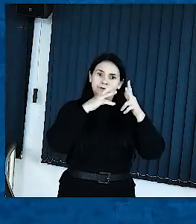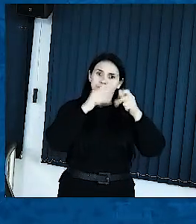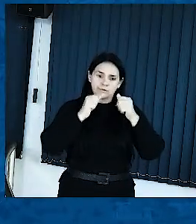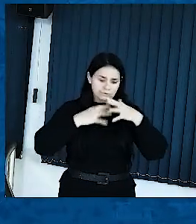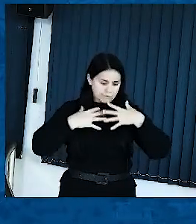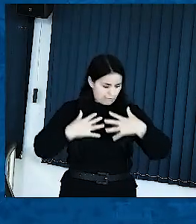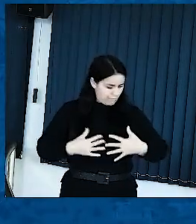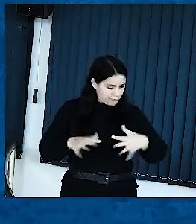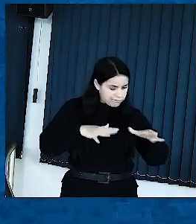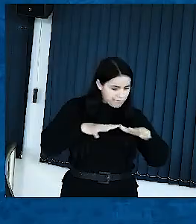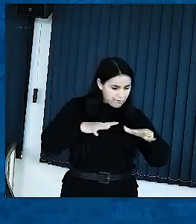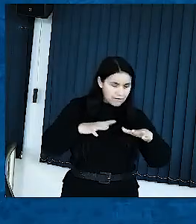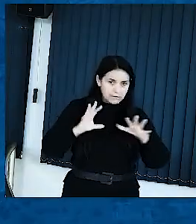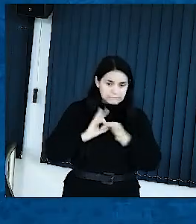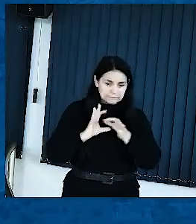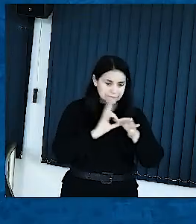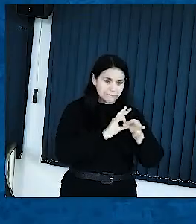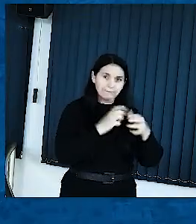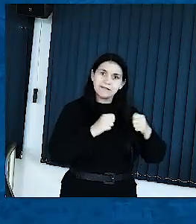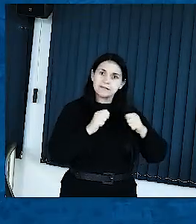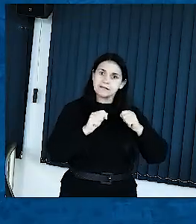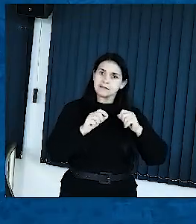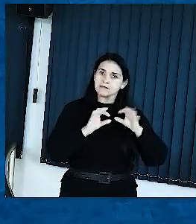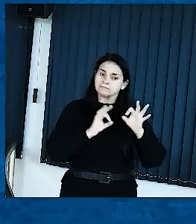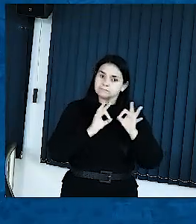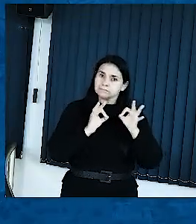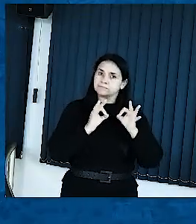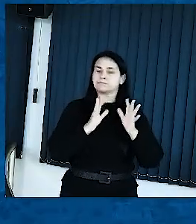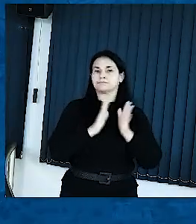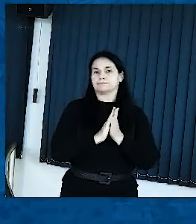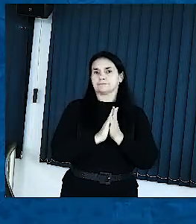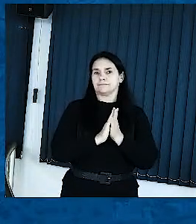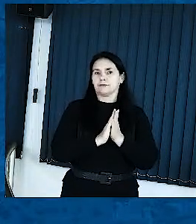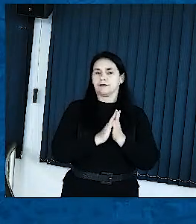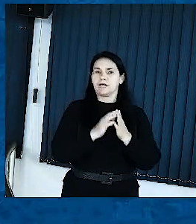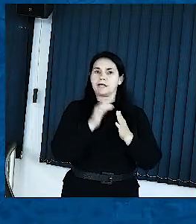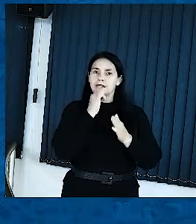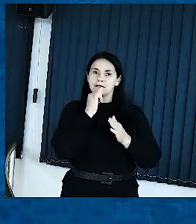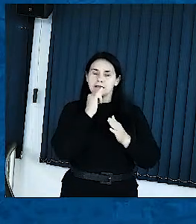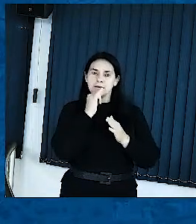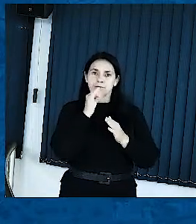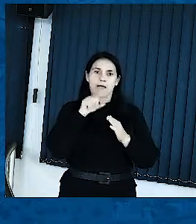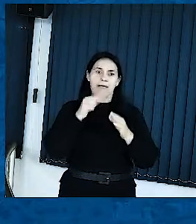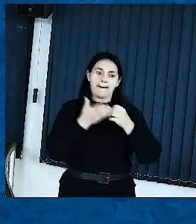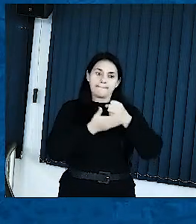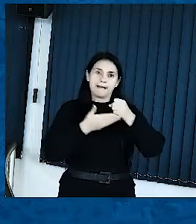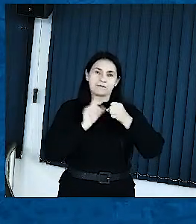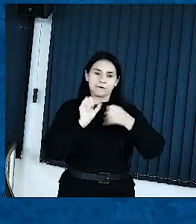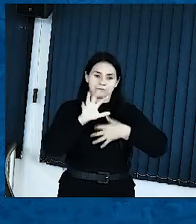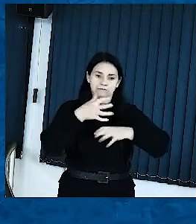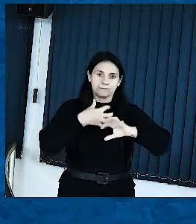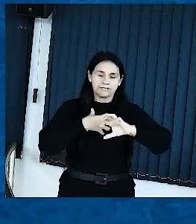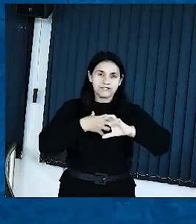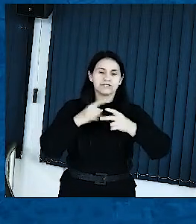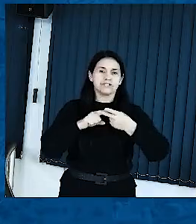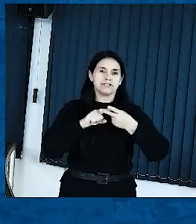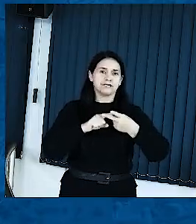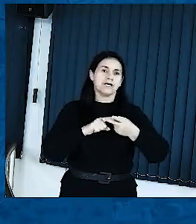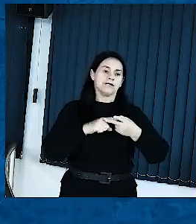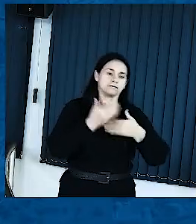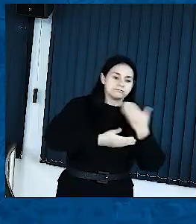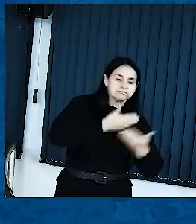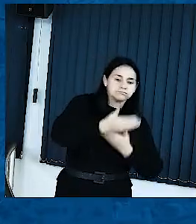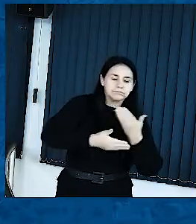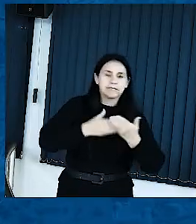Um depende do outro. A interação social, que são as bases da empatia, da reciprocidade,